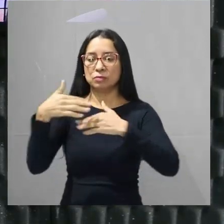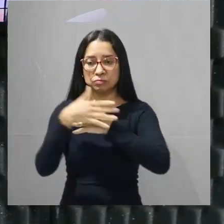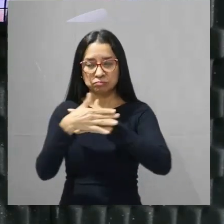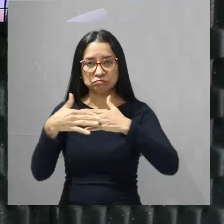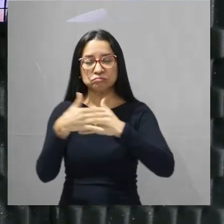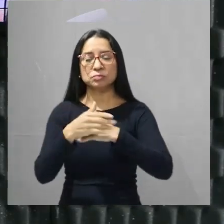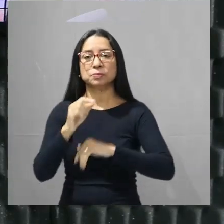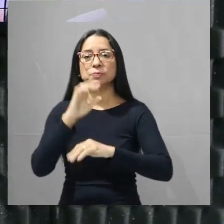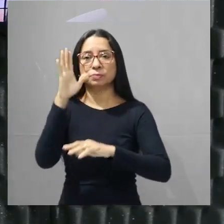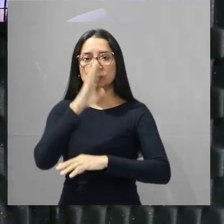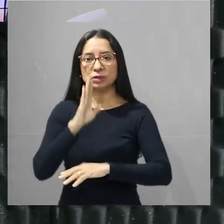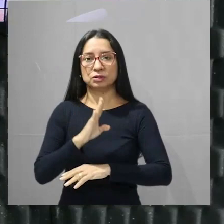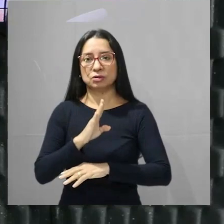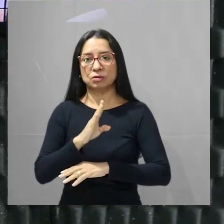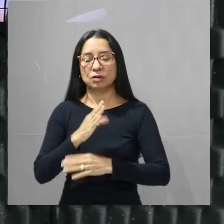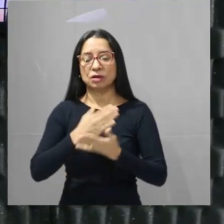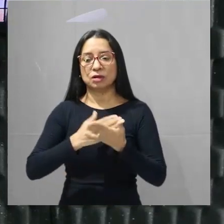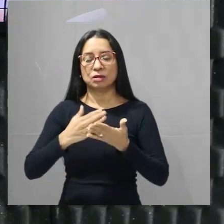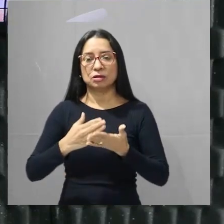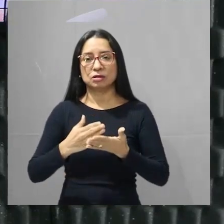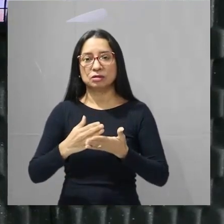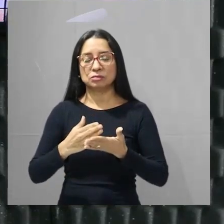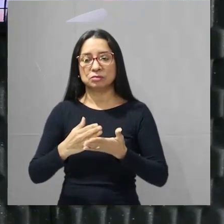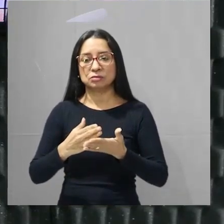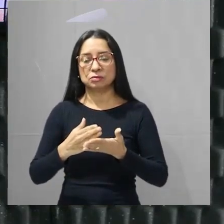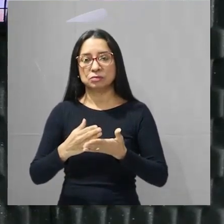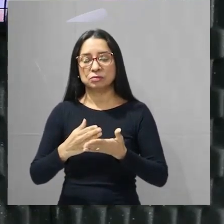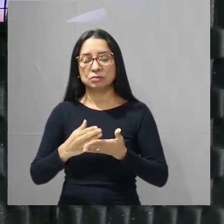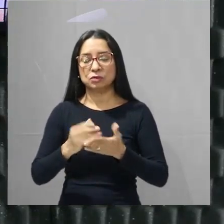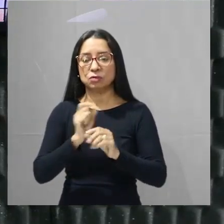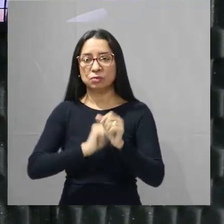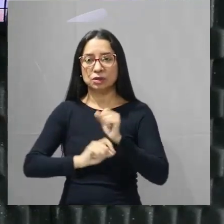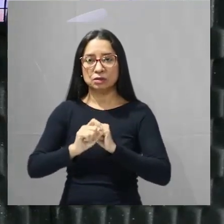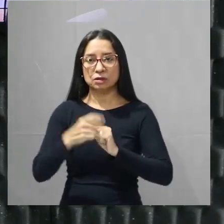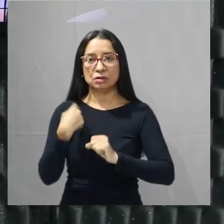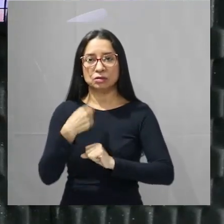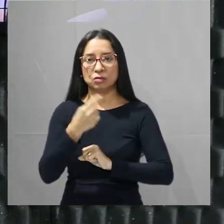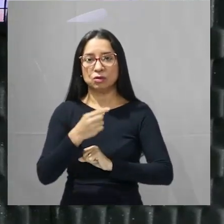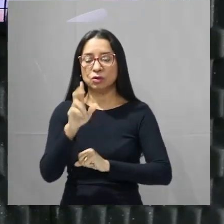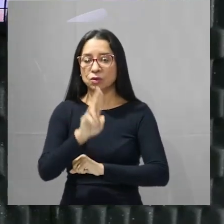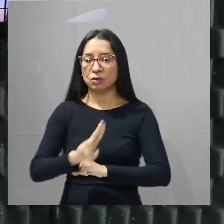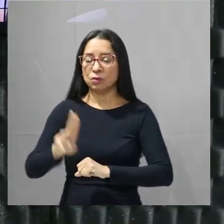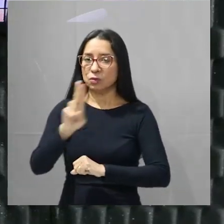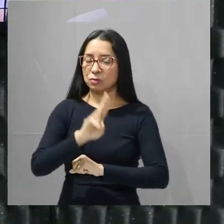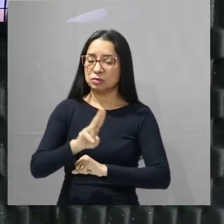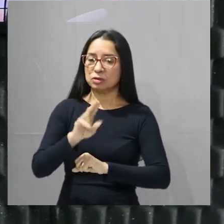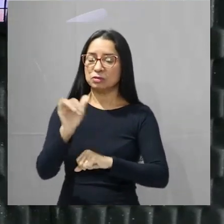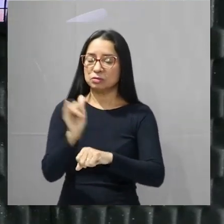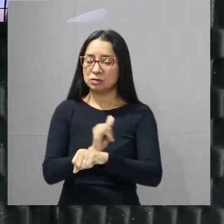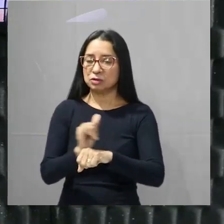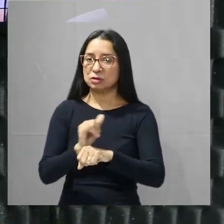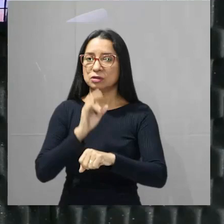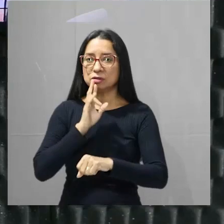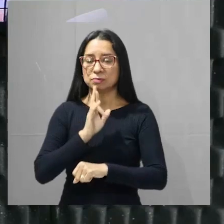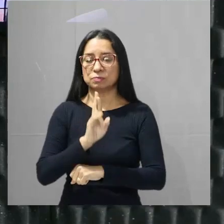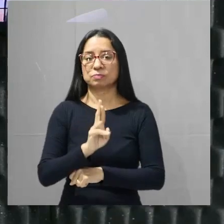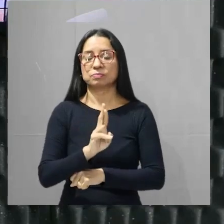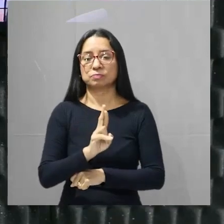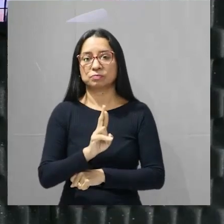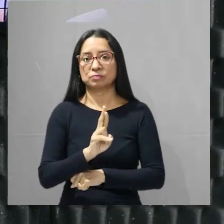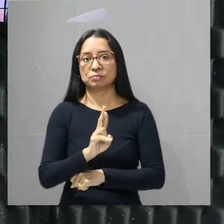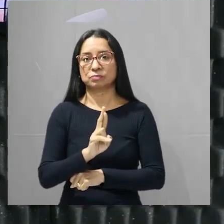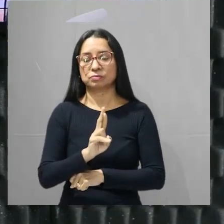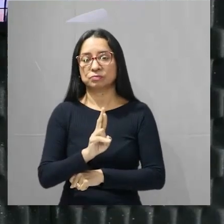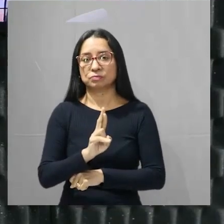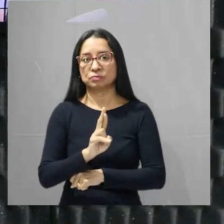de começar, só quero te lembrar, tá, que nós estamos utilizando estratégias de resolução e a estratégia que a gente está utilizando, eu já falei outras vezes, a